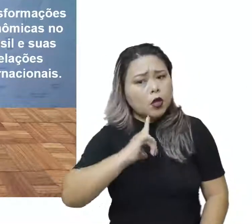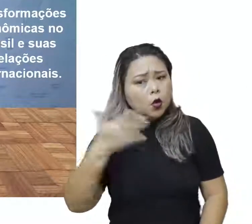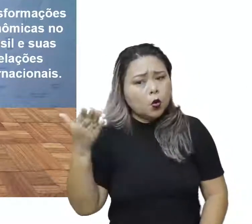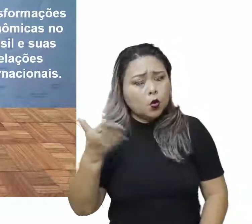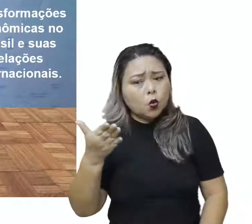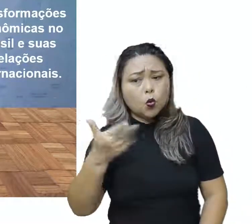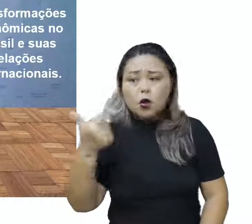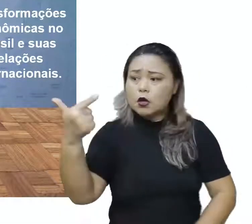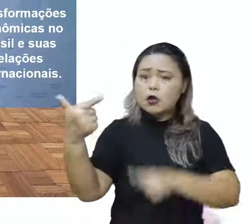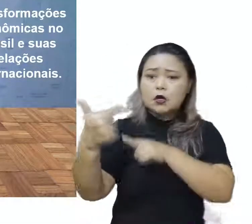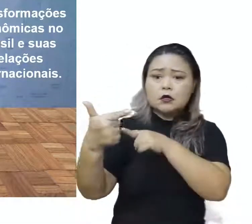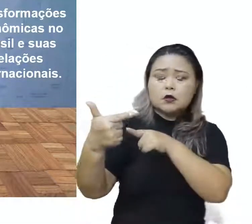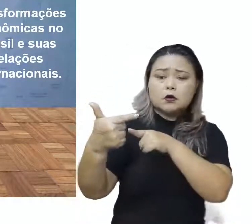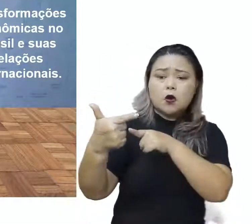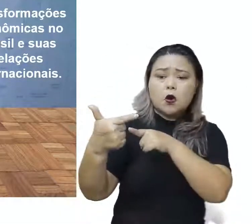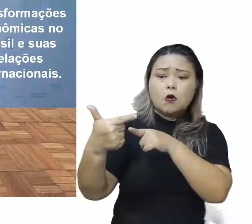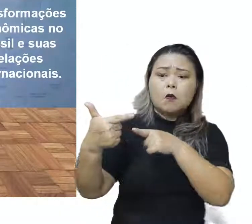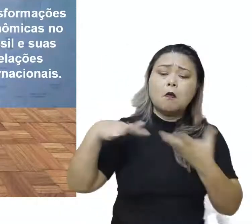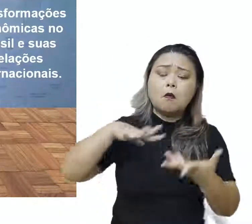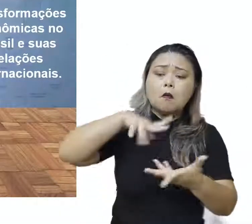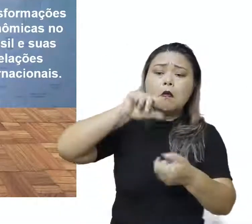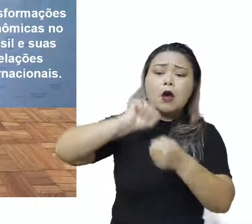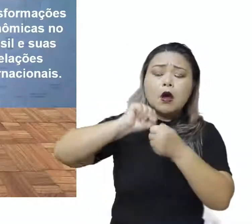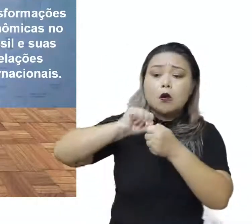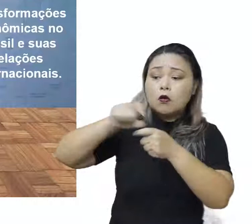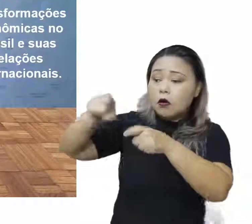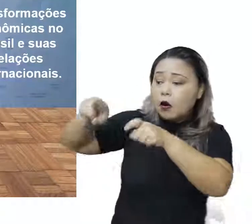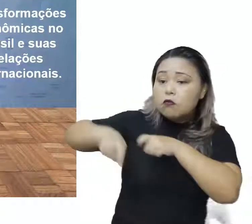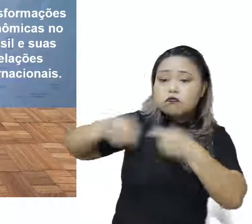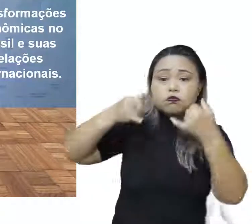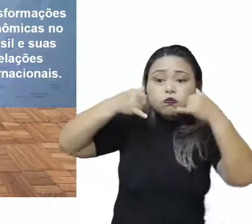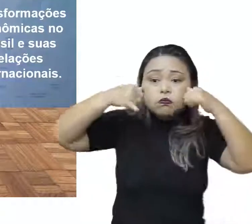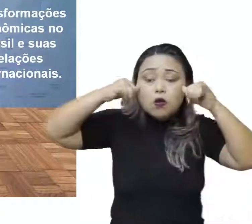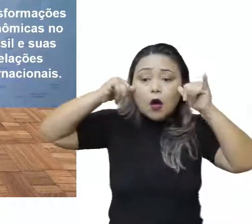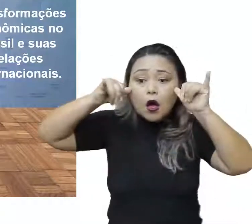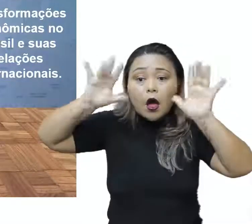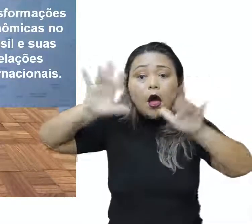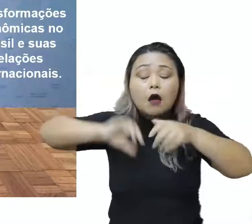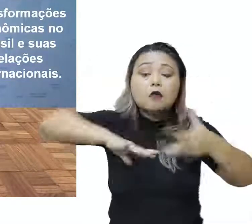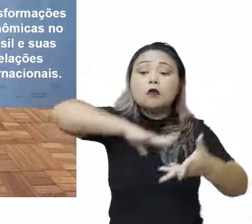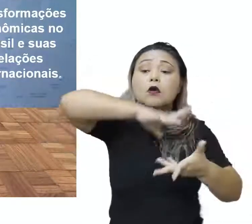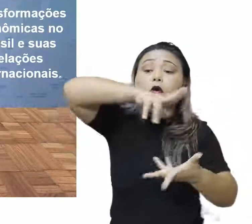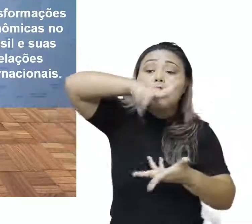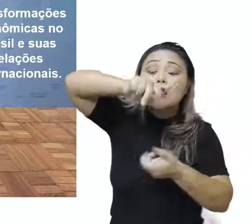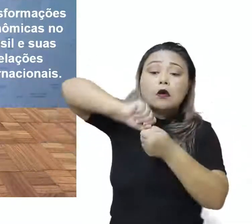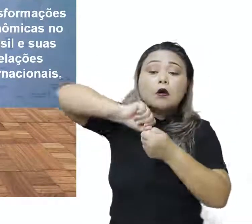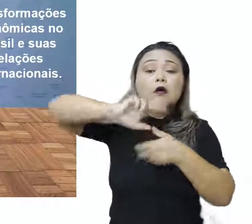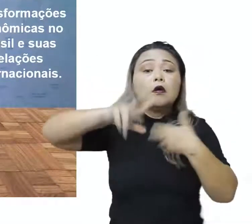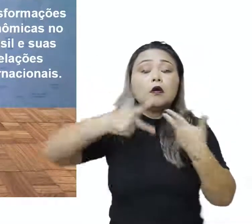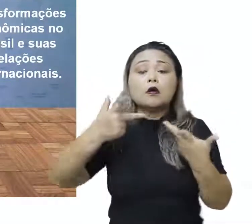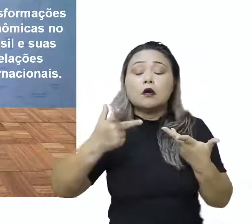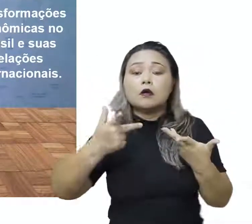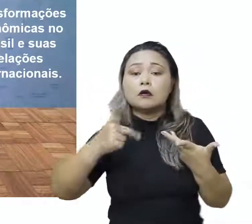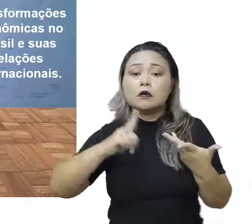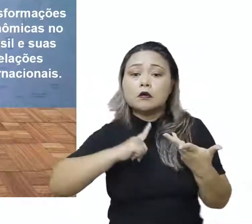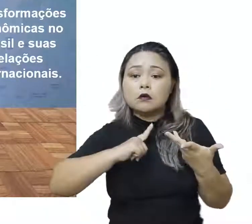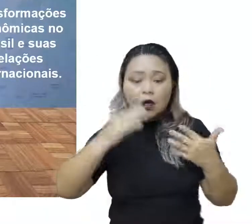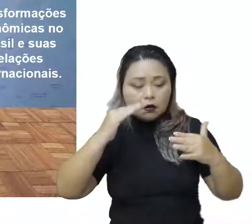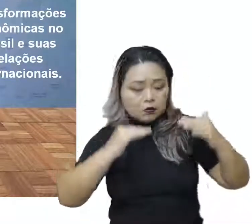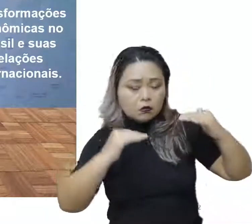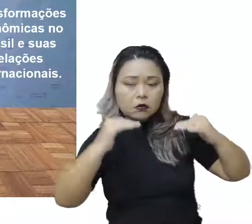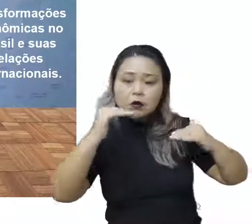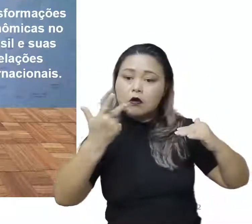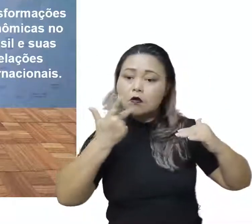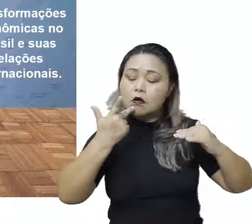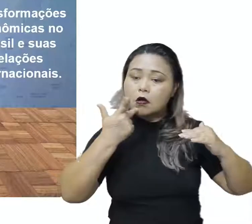a segunda maior produção agropecuária do planeta. E dentro desse bloco que nós